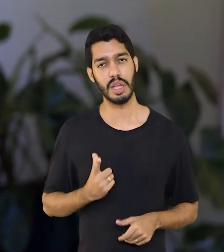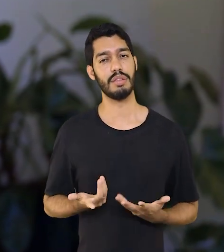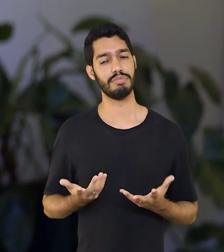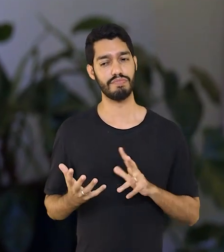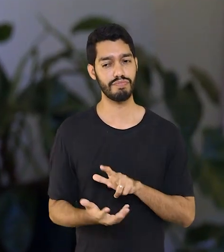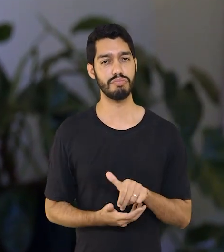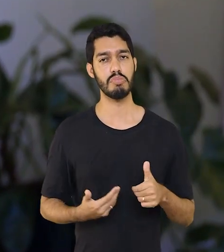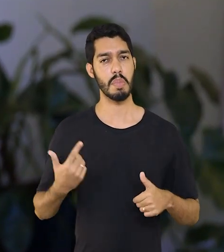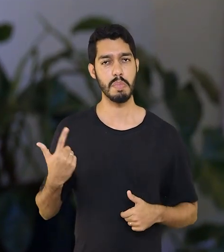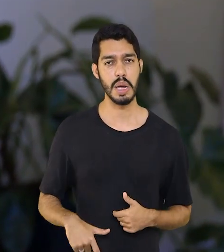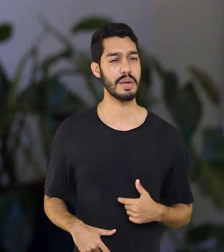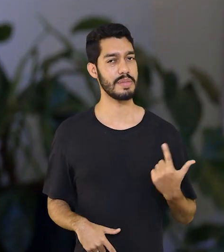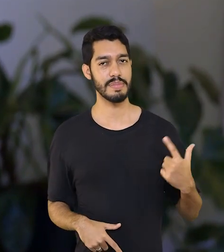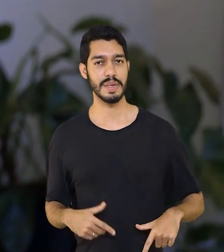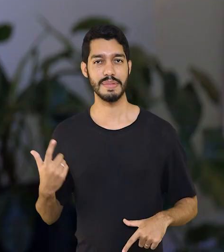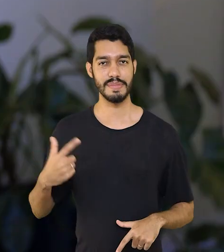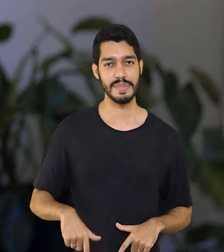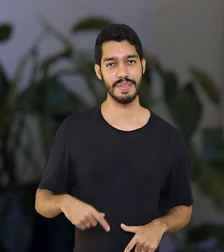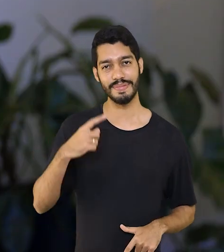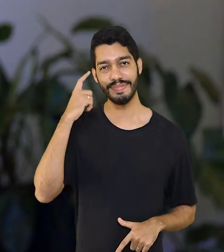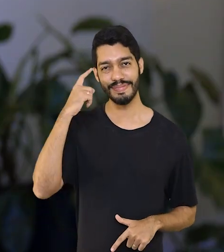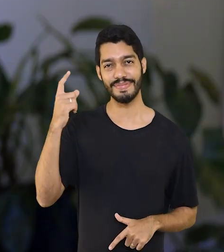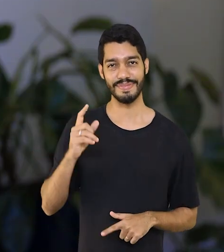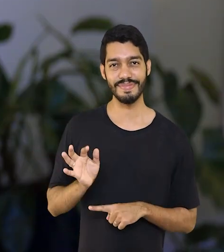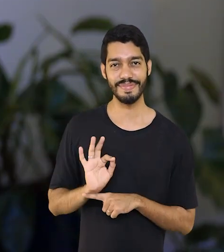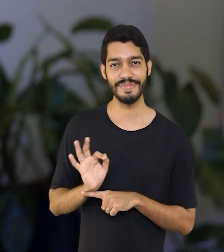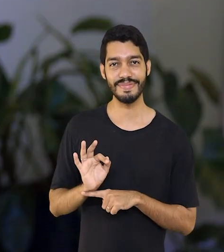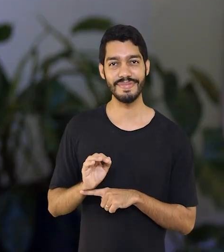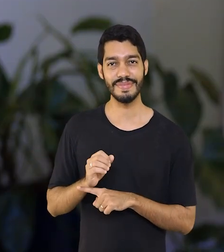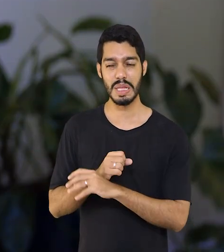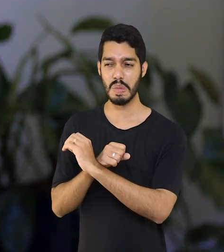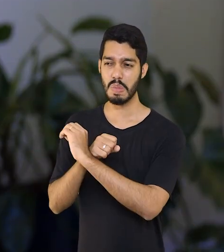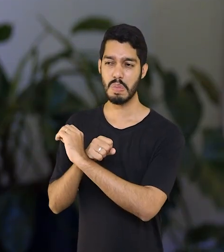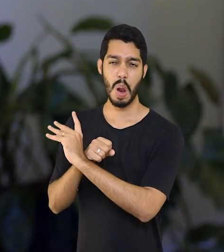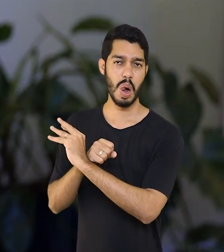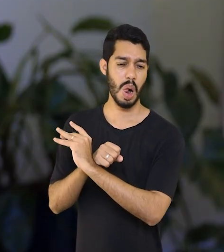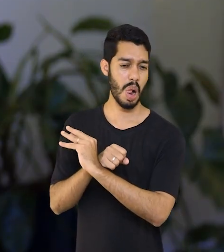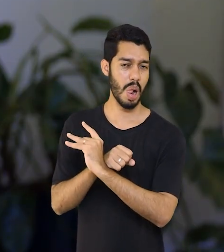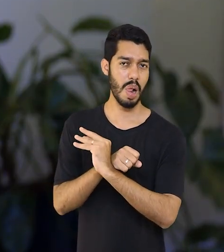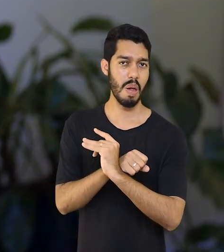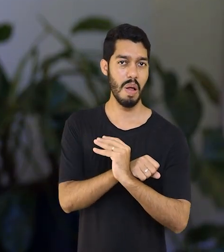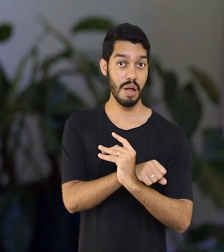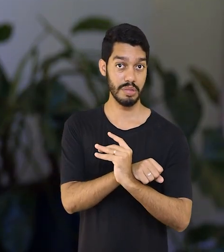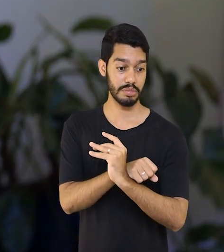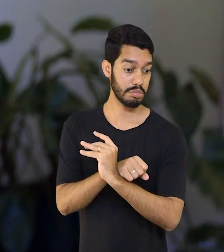mais, e que nem aquele filme, se um cometa está caindo e vai acabar